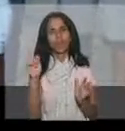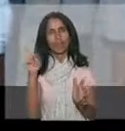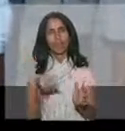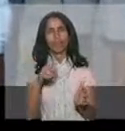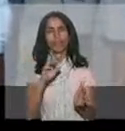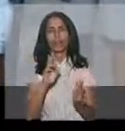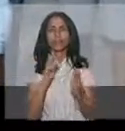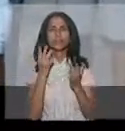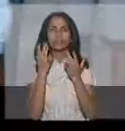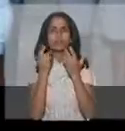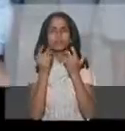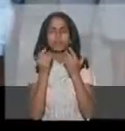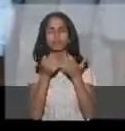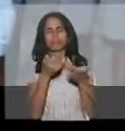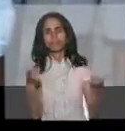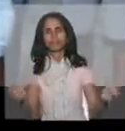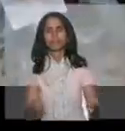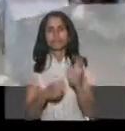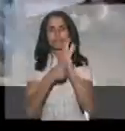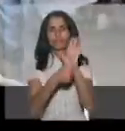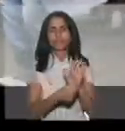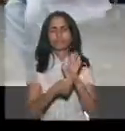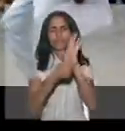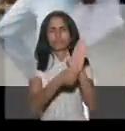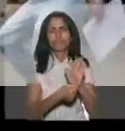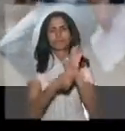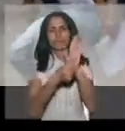importância do evento é a resistência